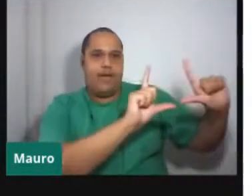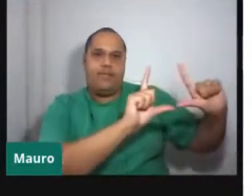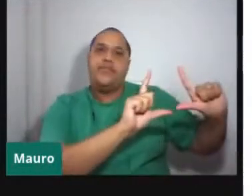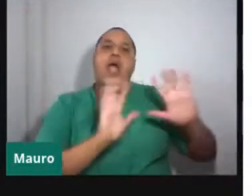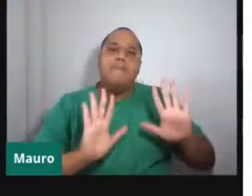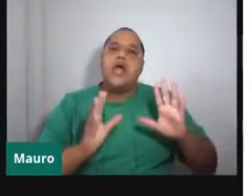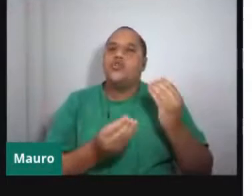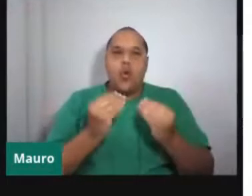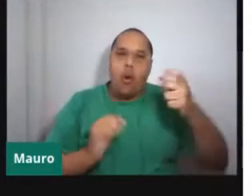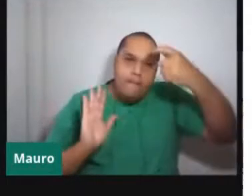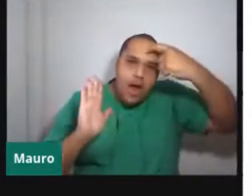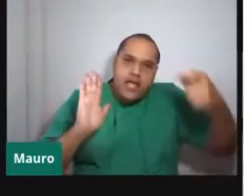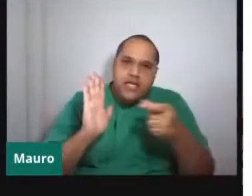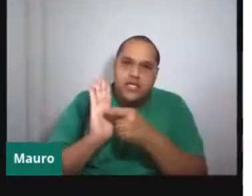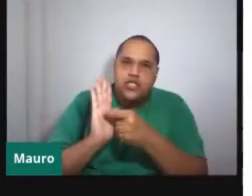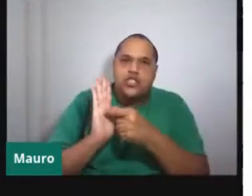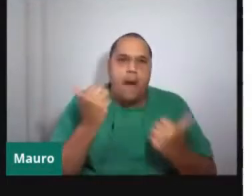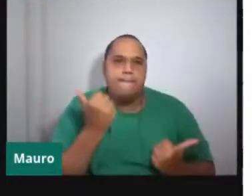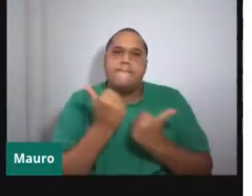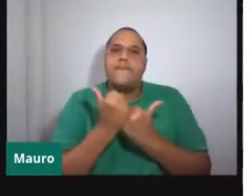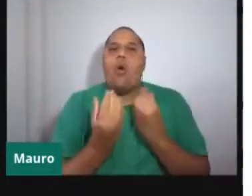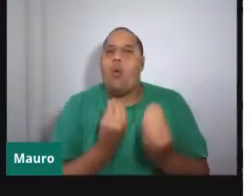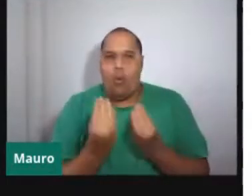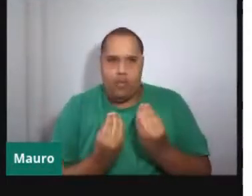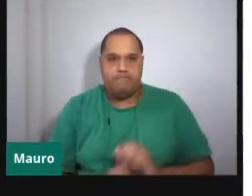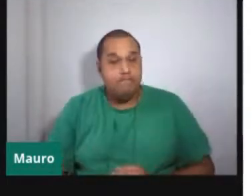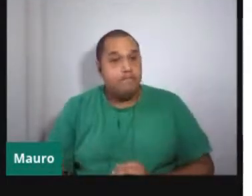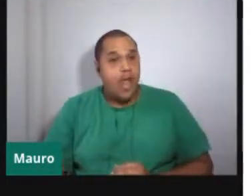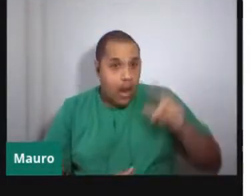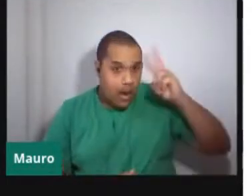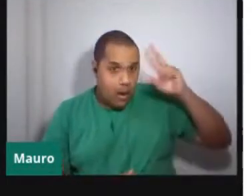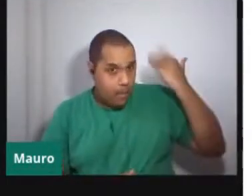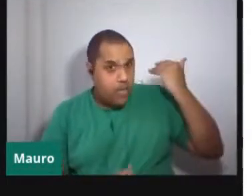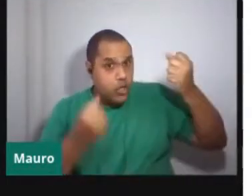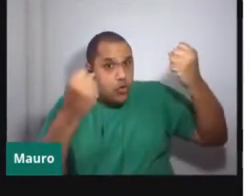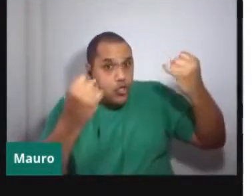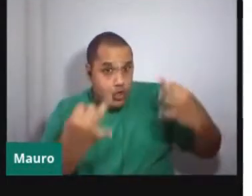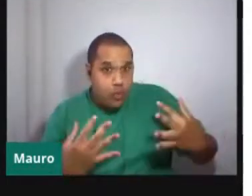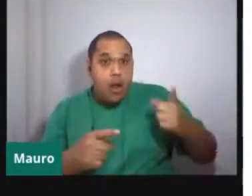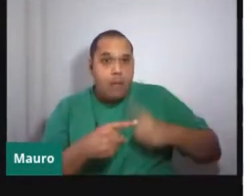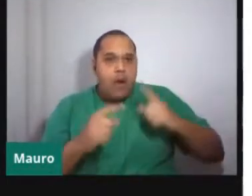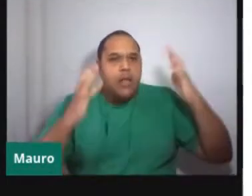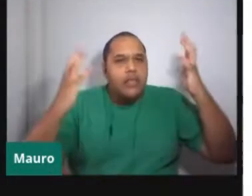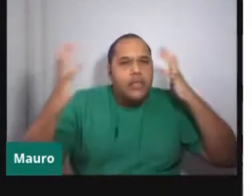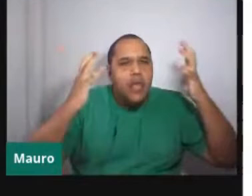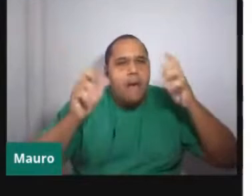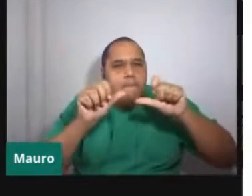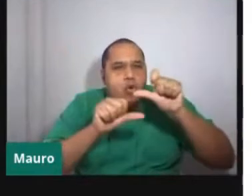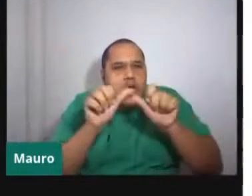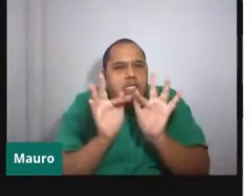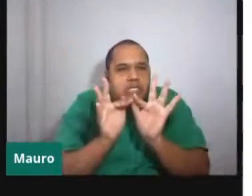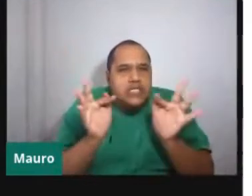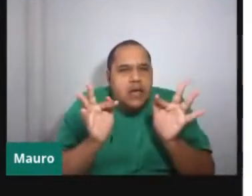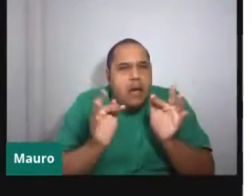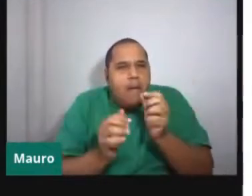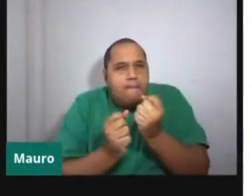para vocês. Então, contribuições da IA. Primeiro, lembra que eu disse que os transtornos mentais envolvem mudanças sutis? Bom,